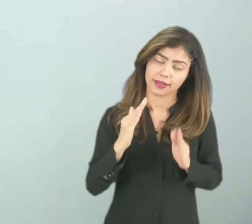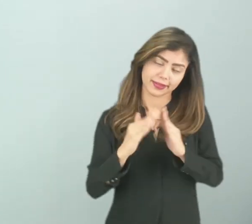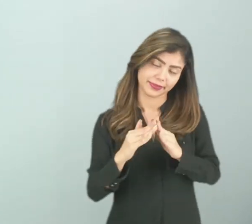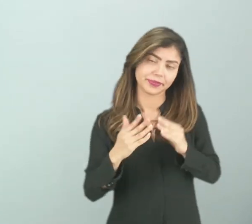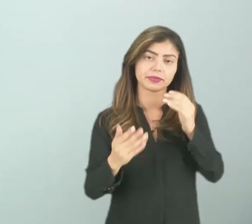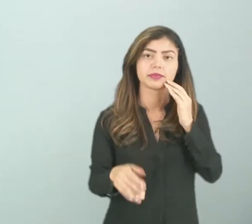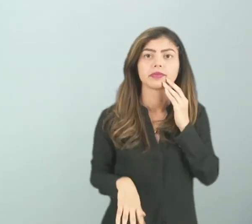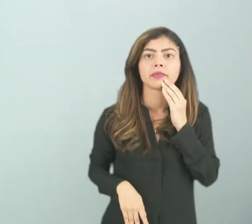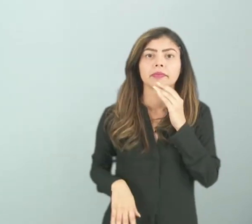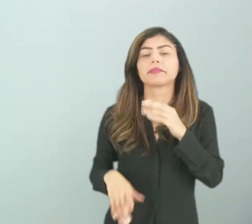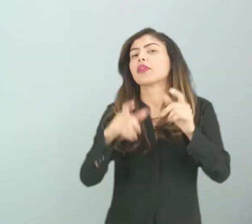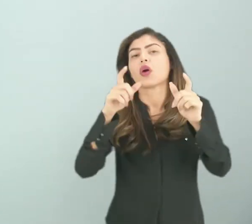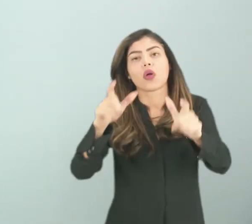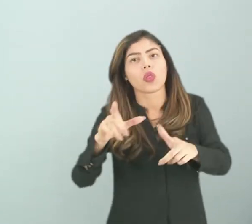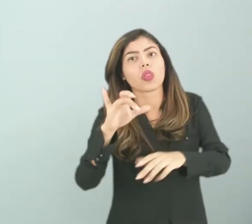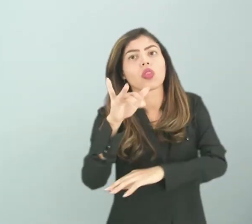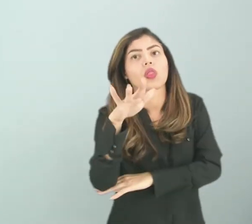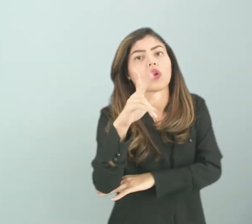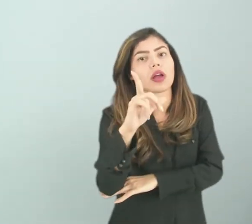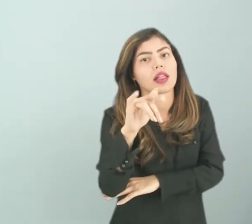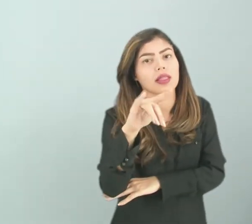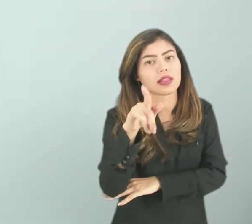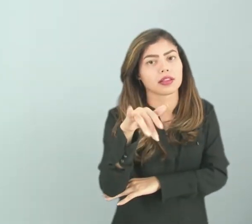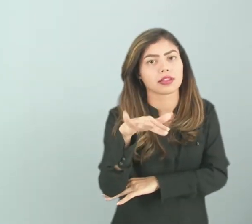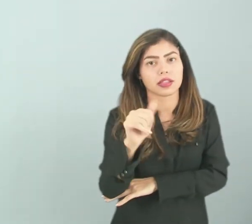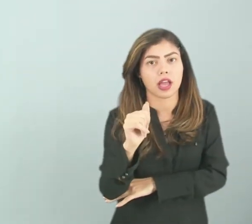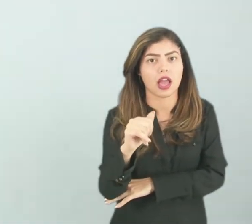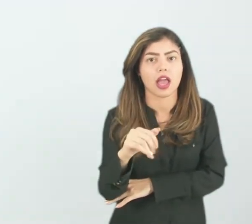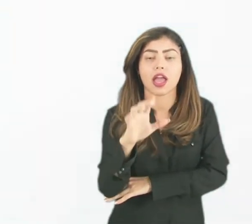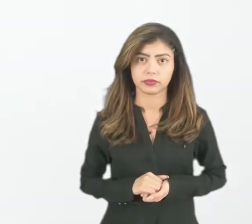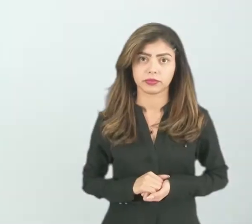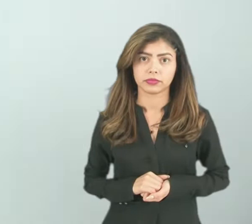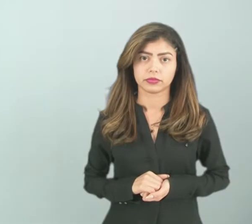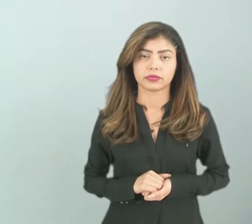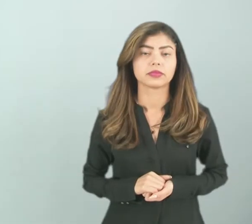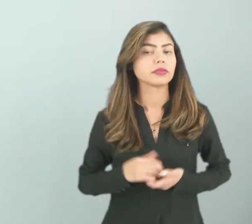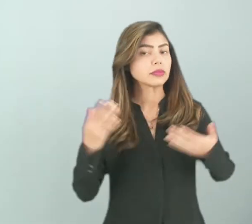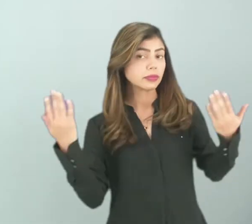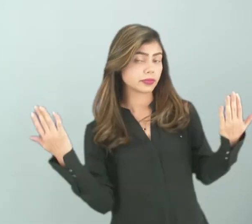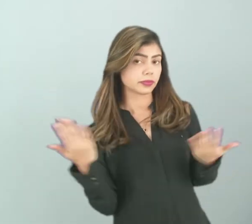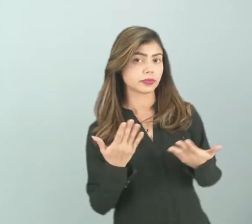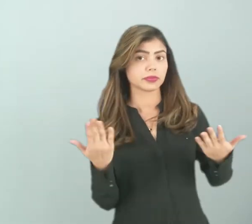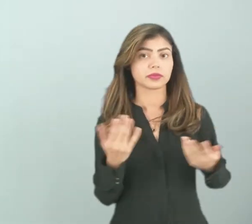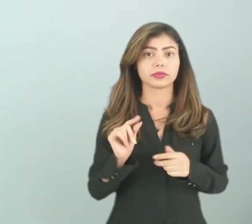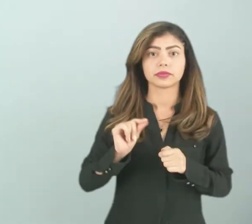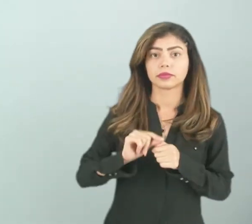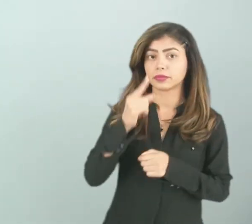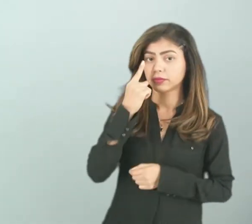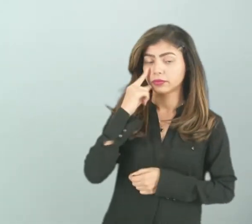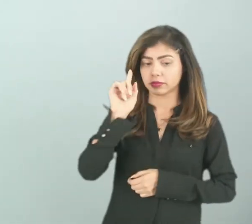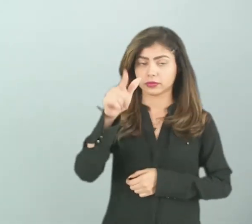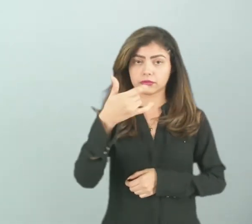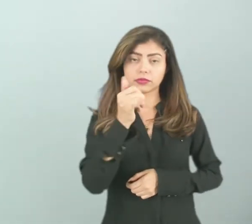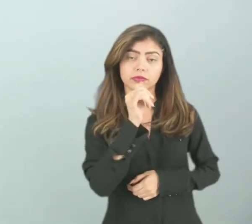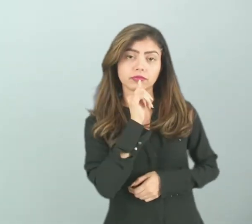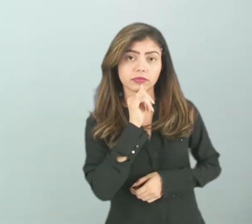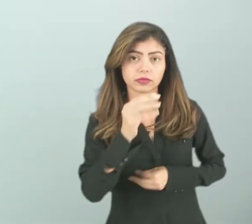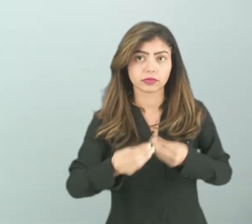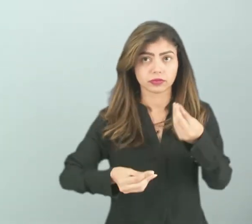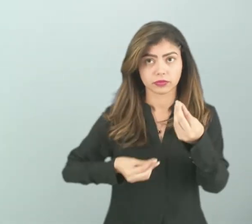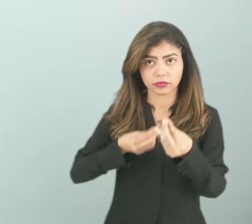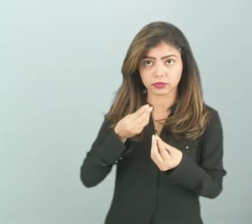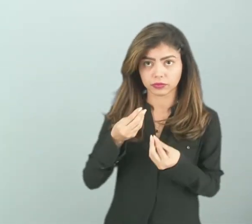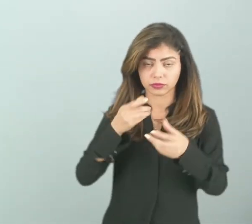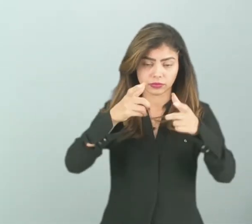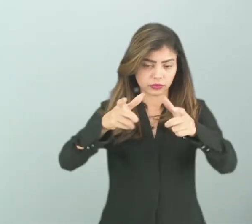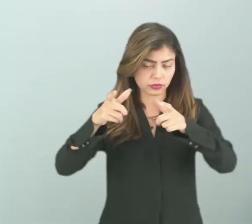né? Isso é uma localização espacial, né? E agora nós vamos ver um outro exemplo, como nós